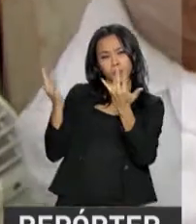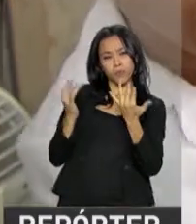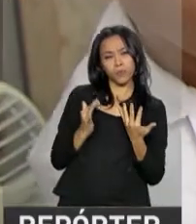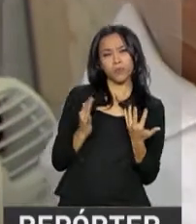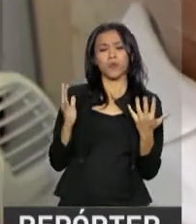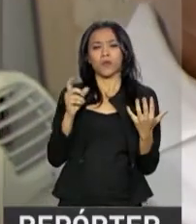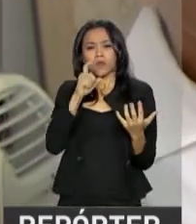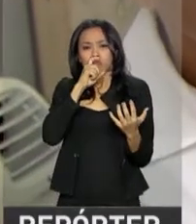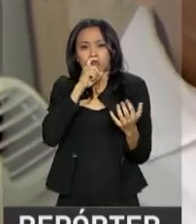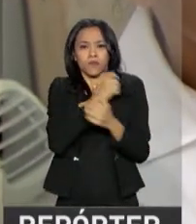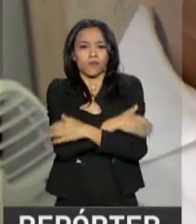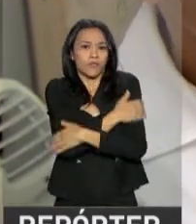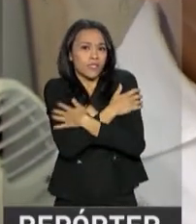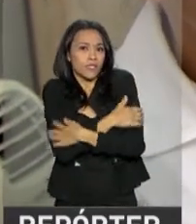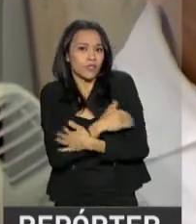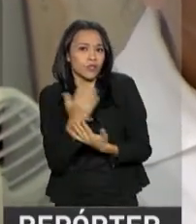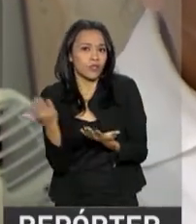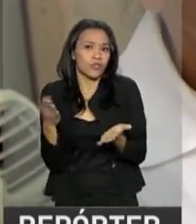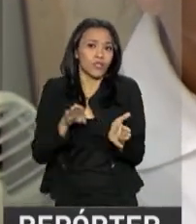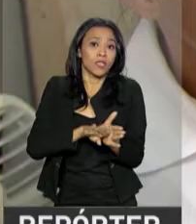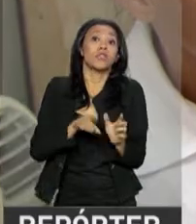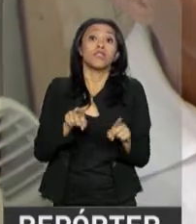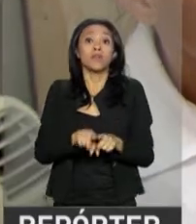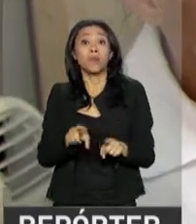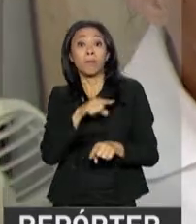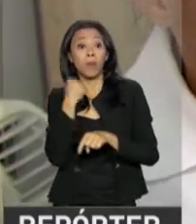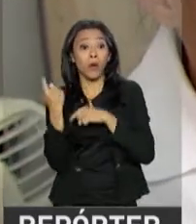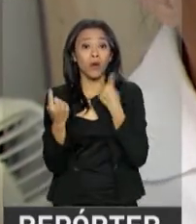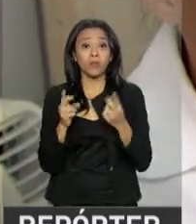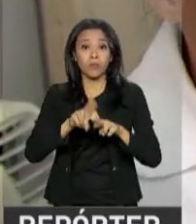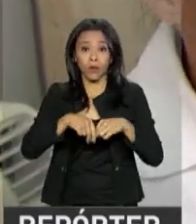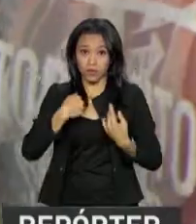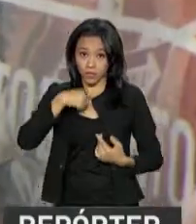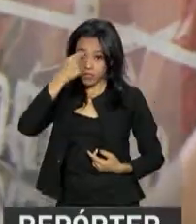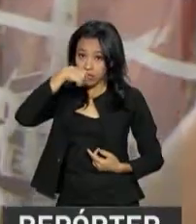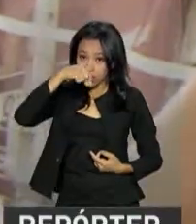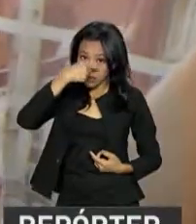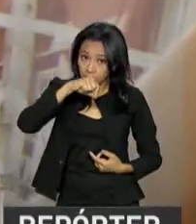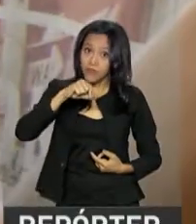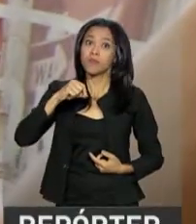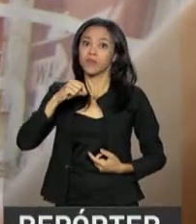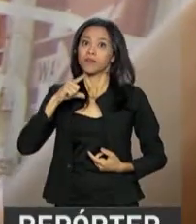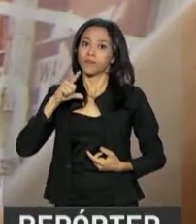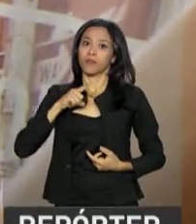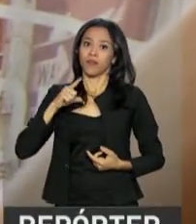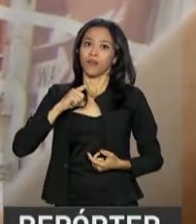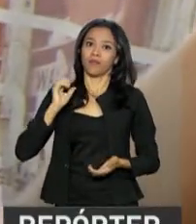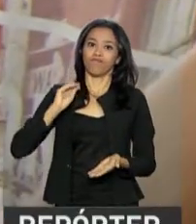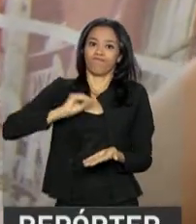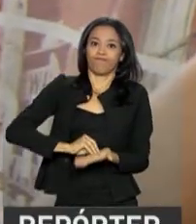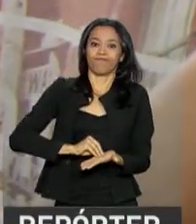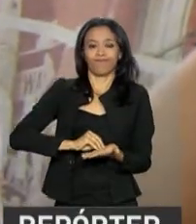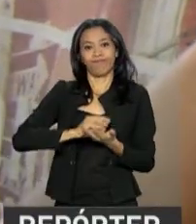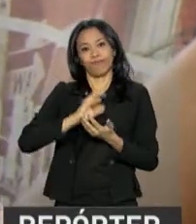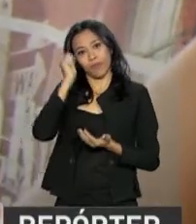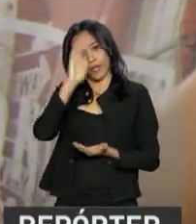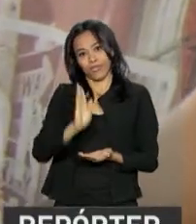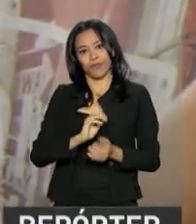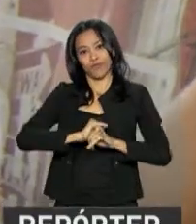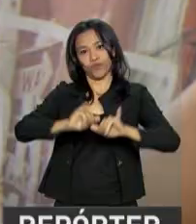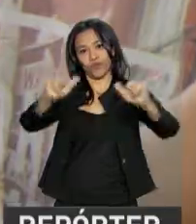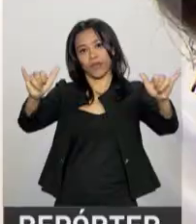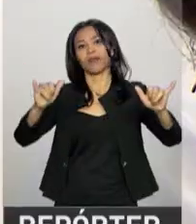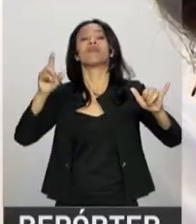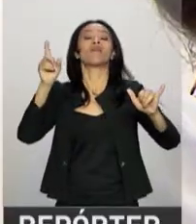na quantidade de casos e mortes por gripe registrados no brasil levaram a continuidade